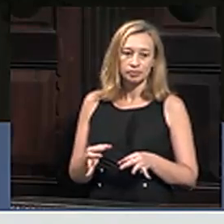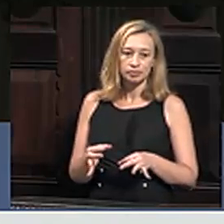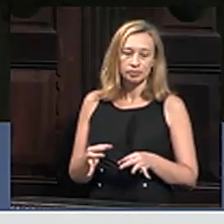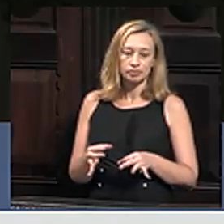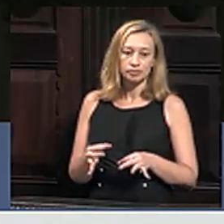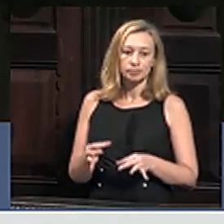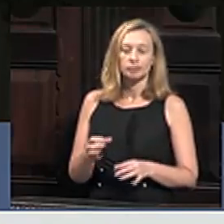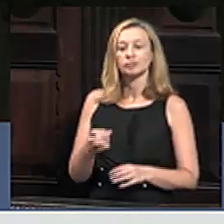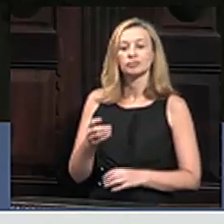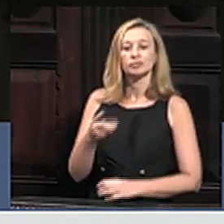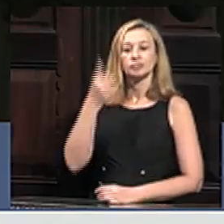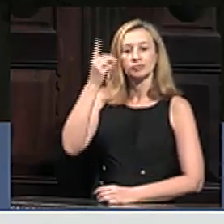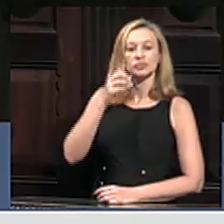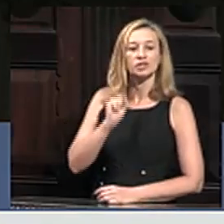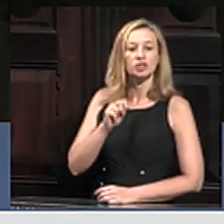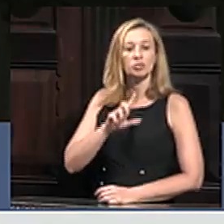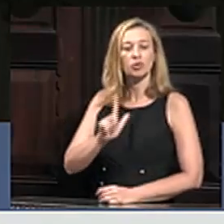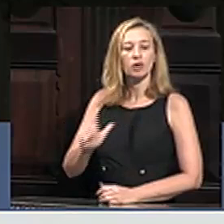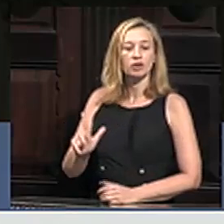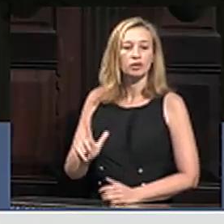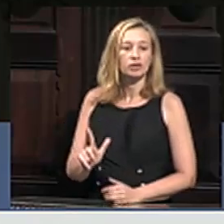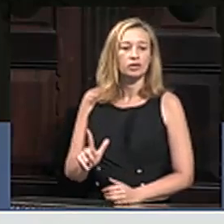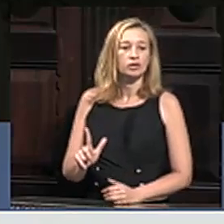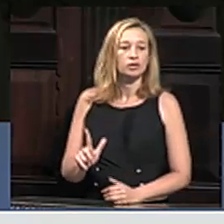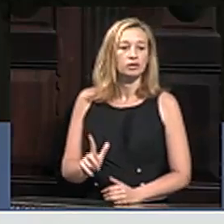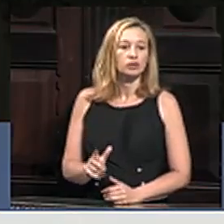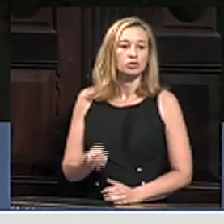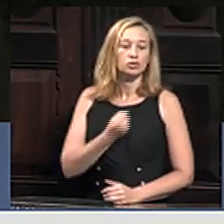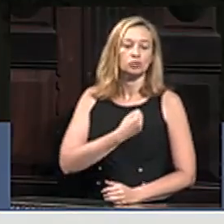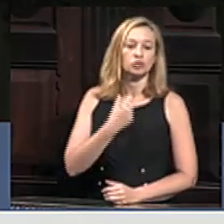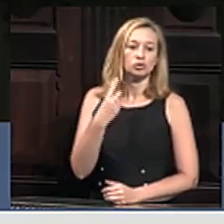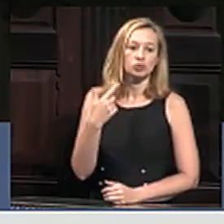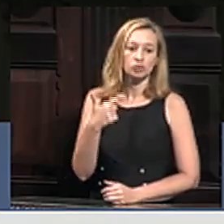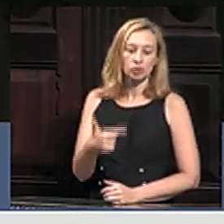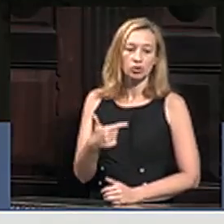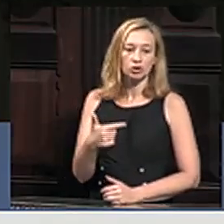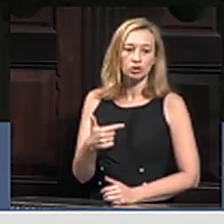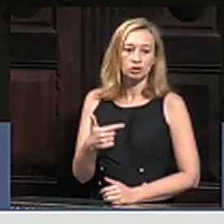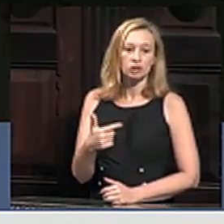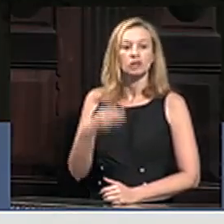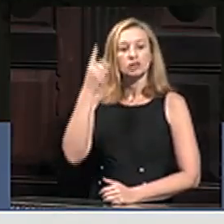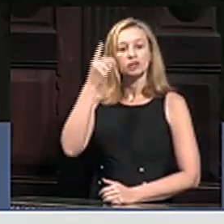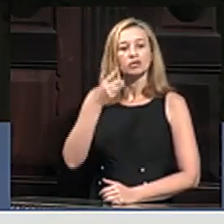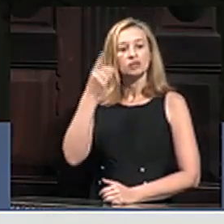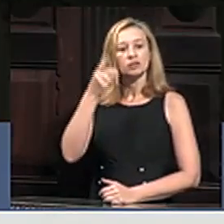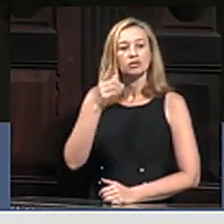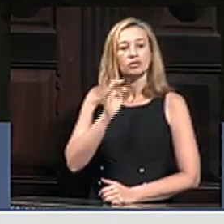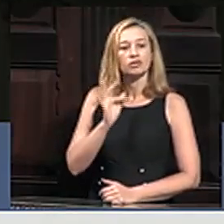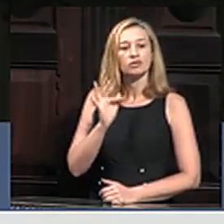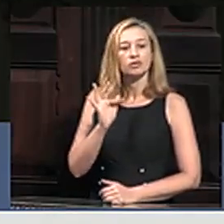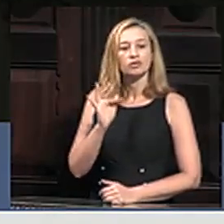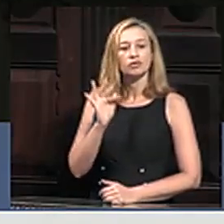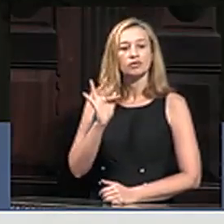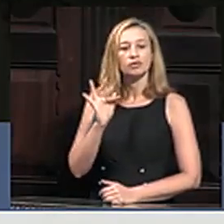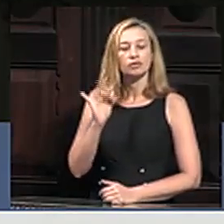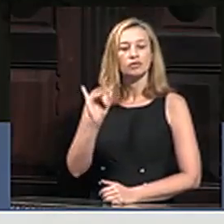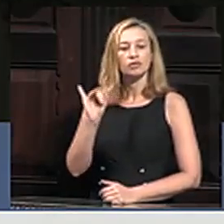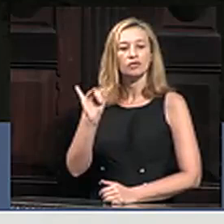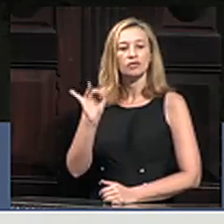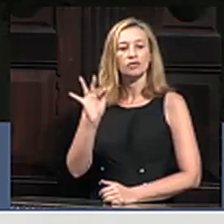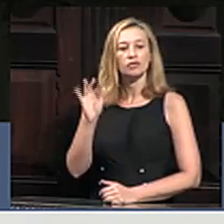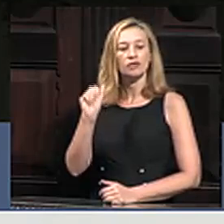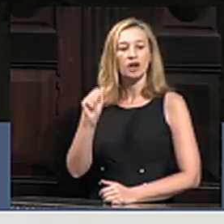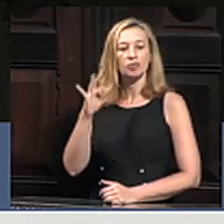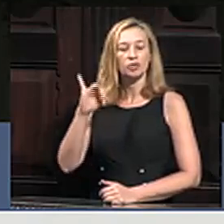Samuel Malafaia. Supressiva número 2, de autoria do deputado Fábio Silva,